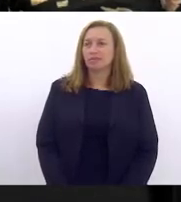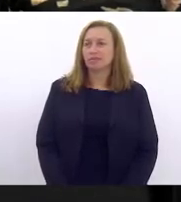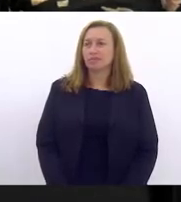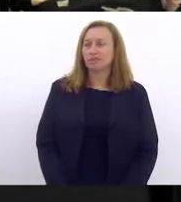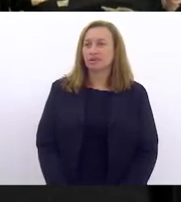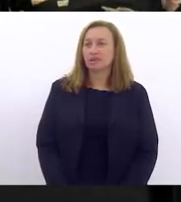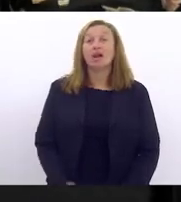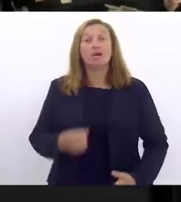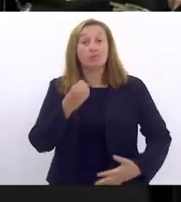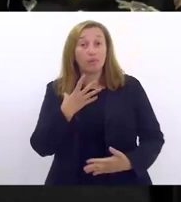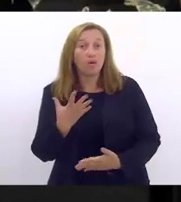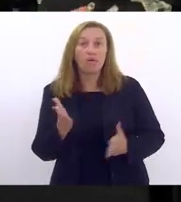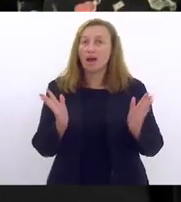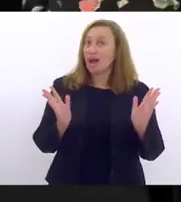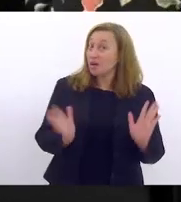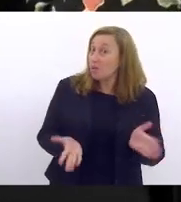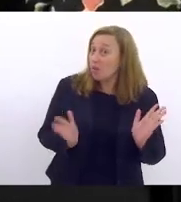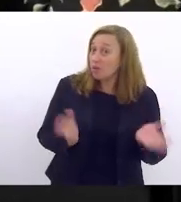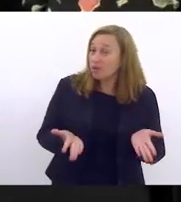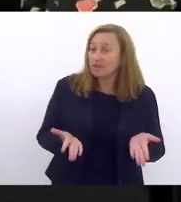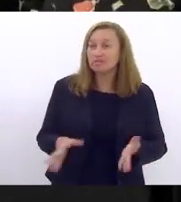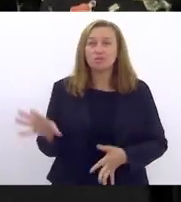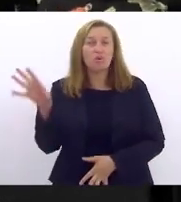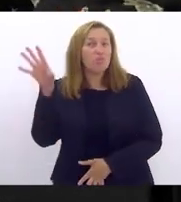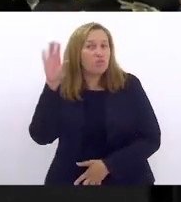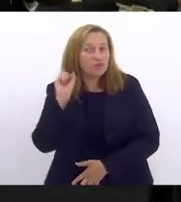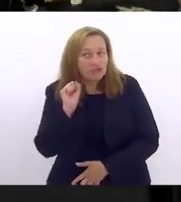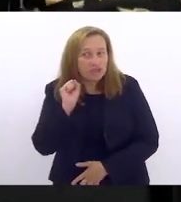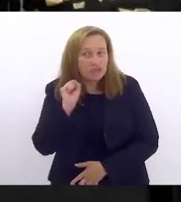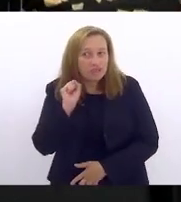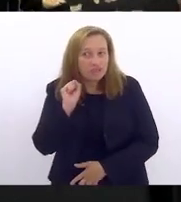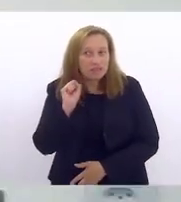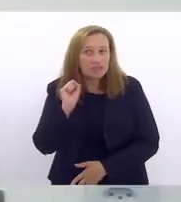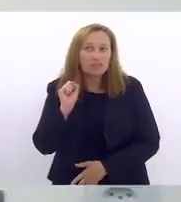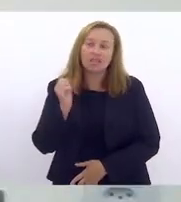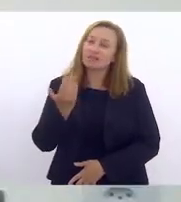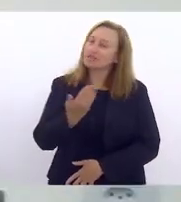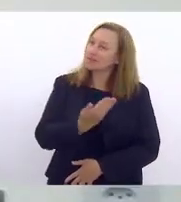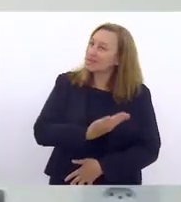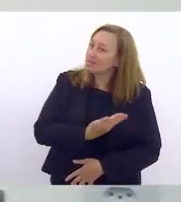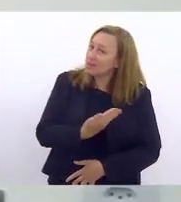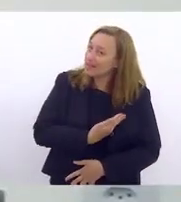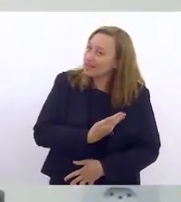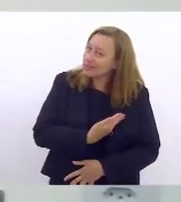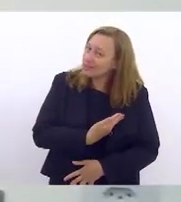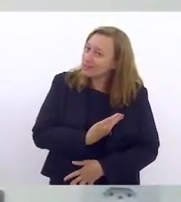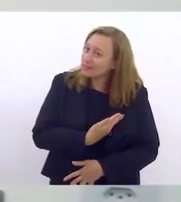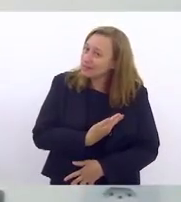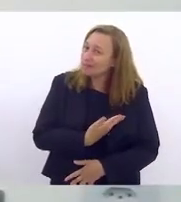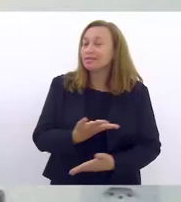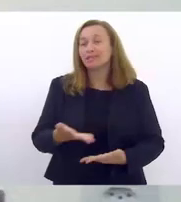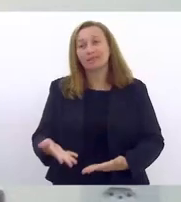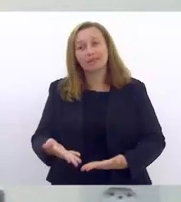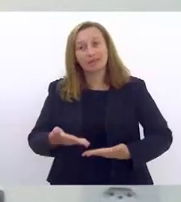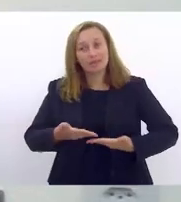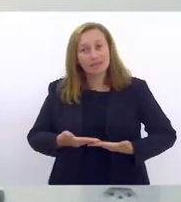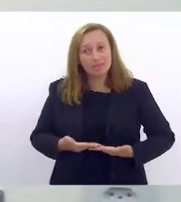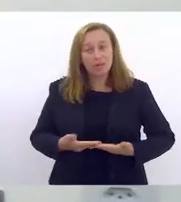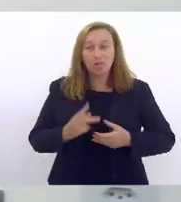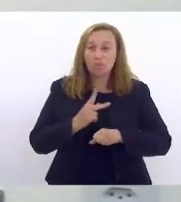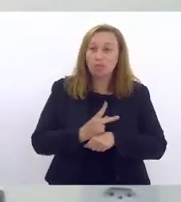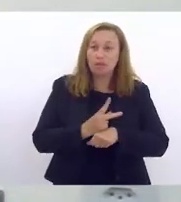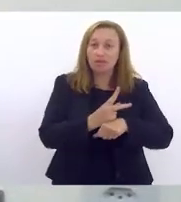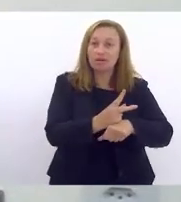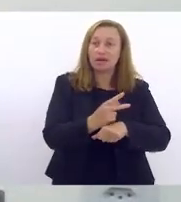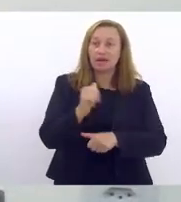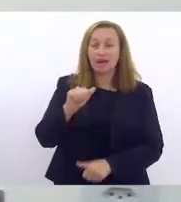Bom, vamos então agora ouvir as nossas companheiras que receberam o prêmio